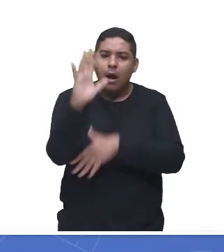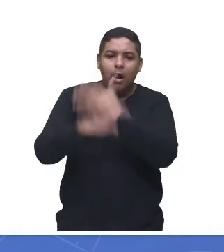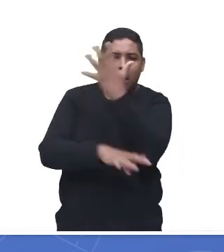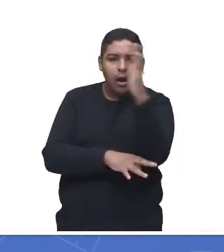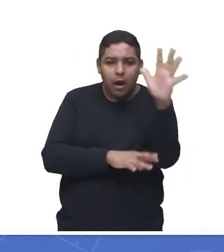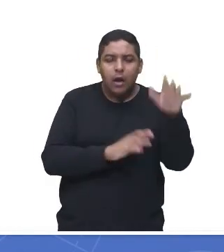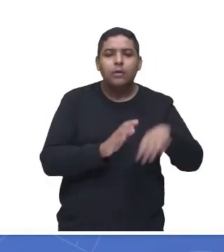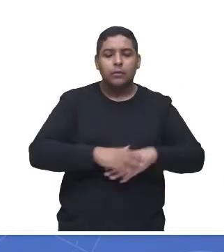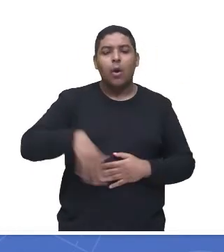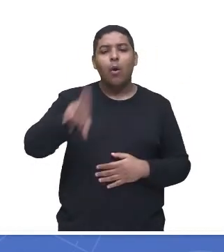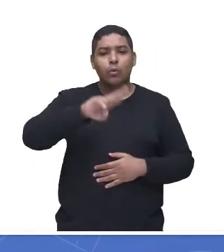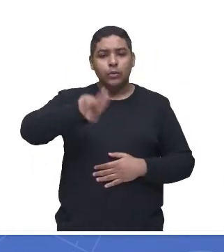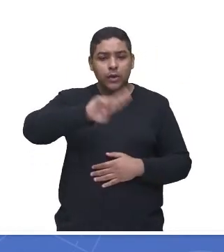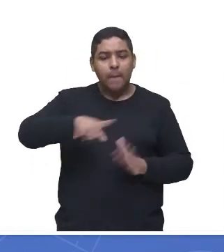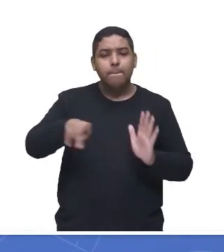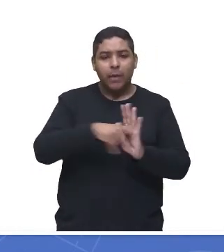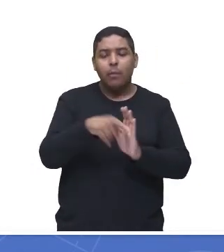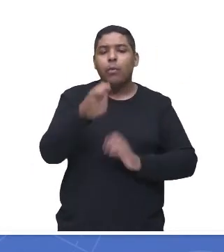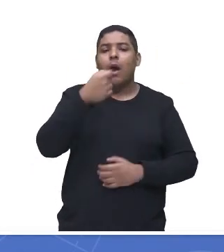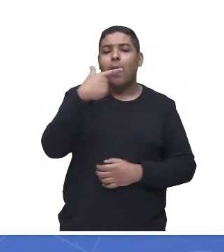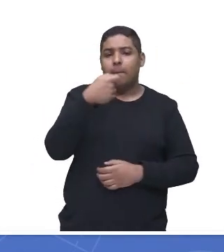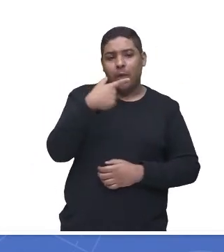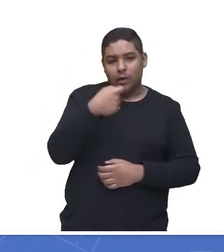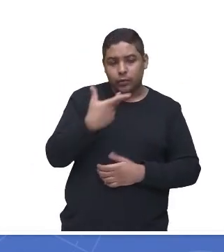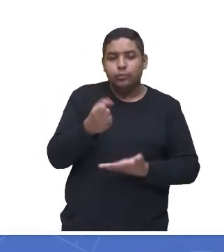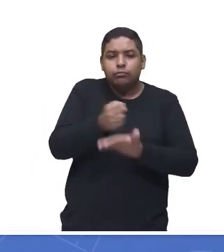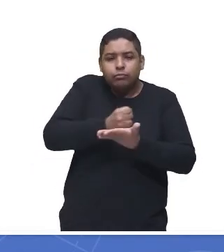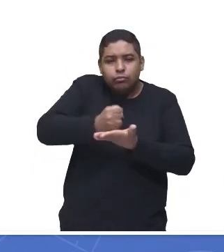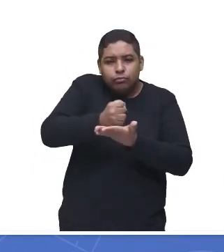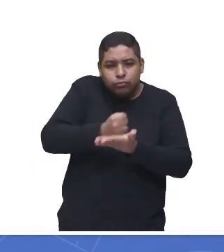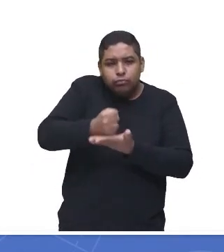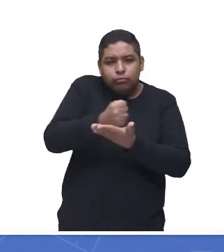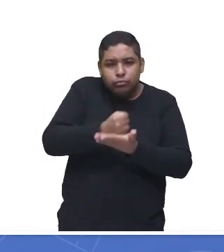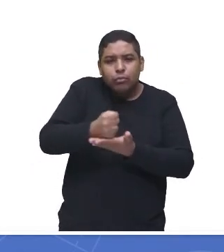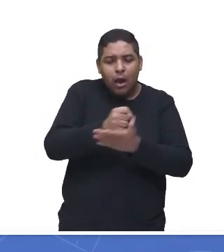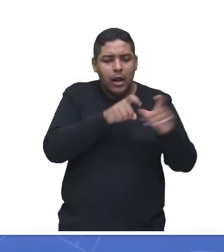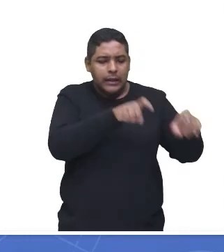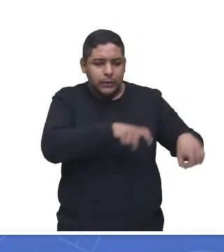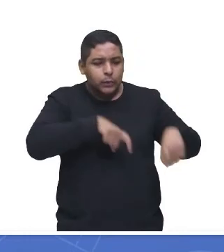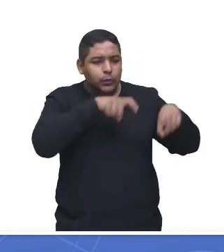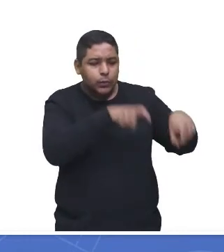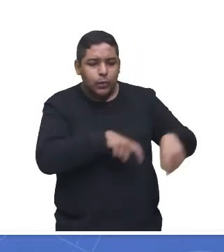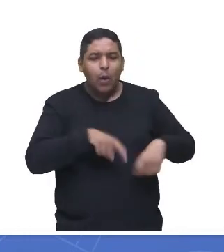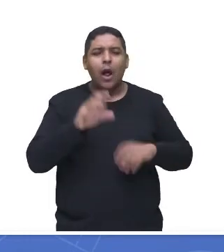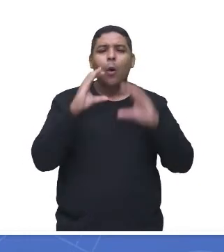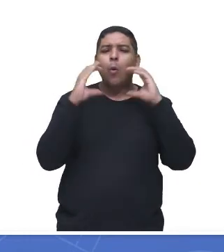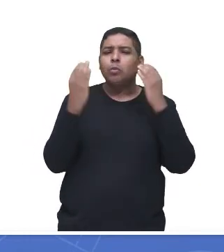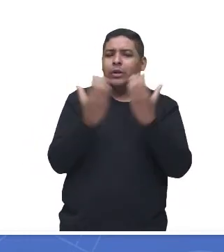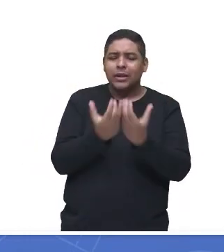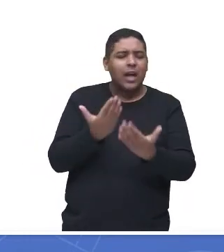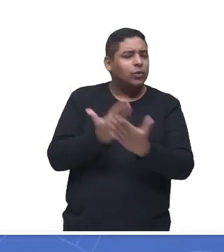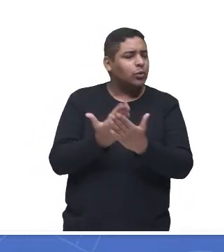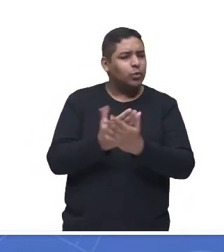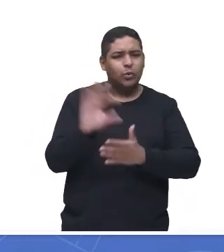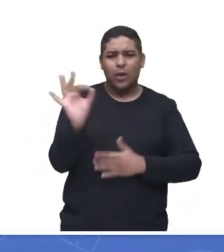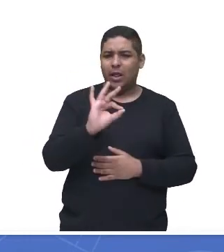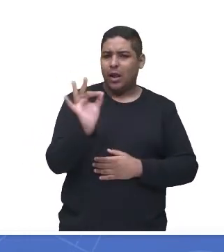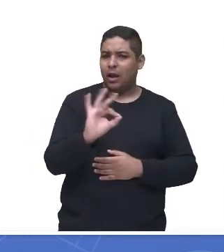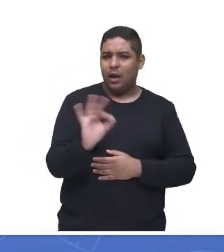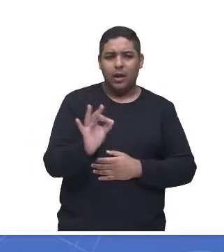isso. O cultivo da terra, o agricultor, lá numa comunidade, né? Nunca nem estudou muitas vezes,